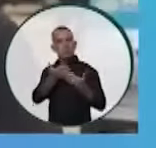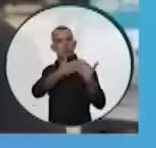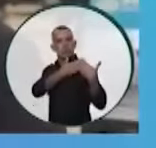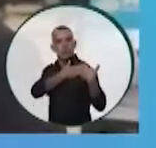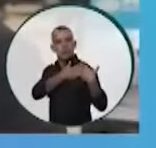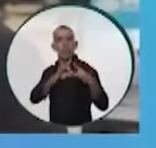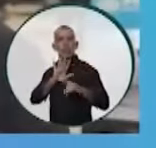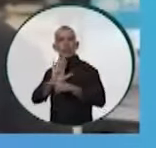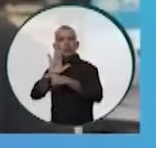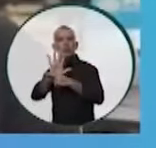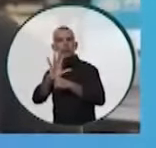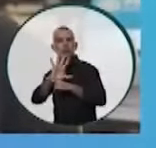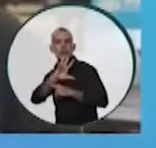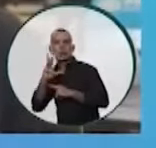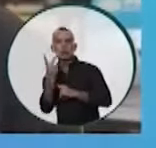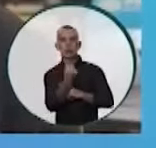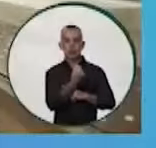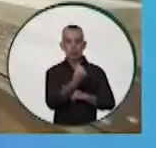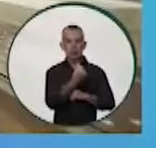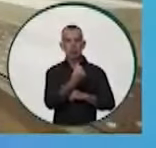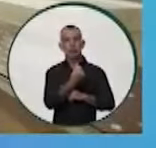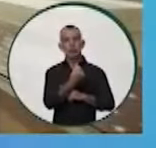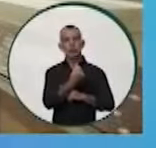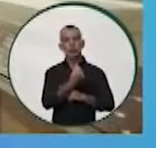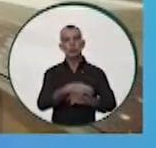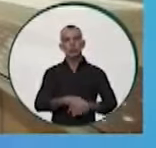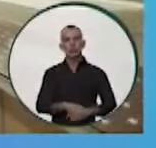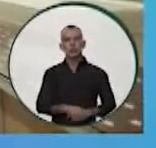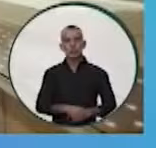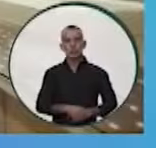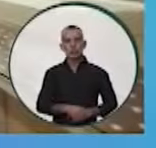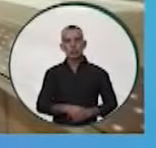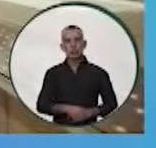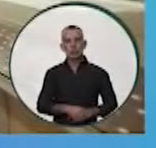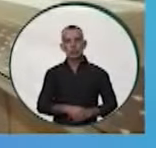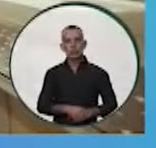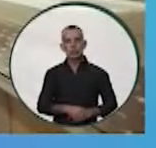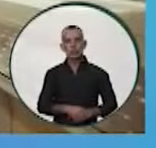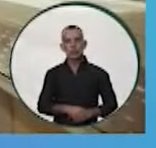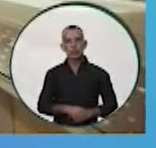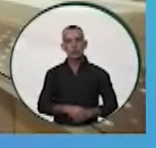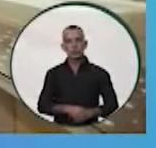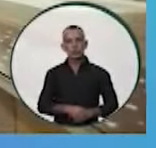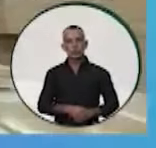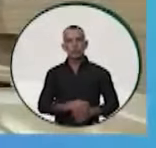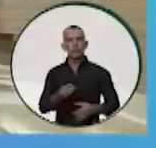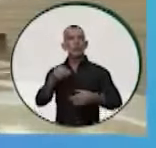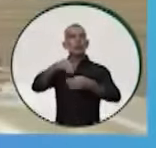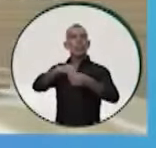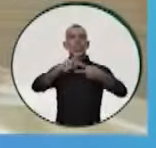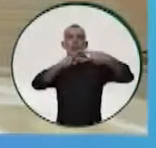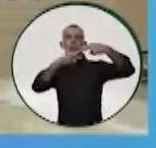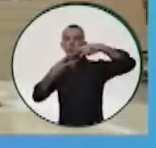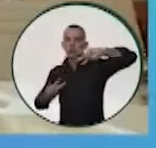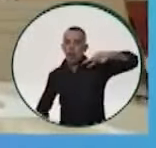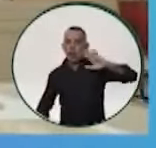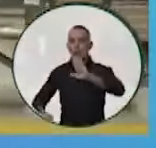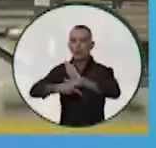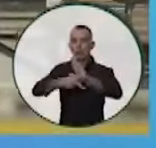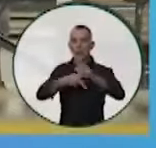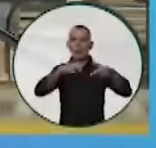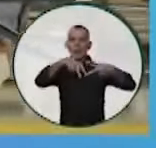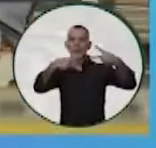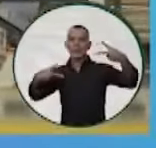11 cooperativas. Assim, além de reduzir o impacto no meio ambiente, a Via contribui para a geração de renda de mais